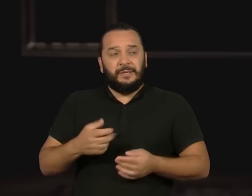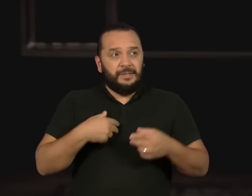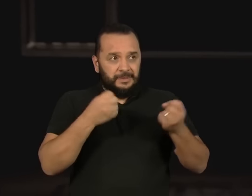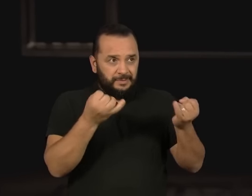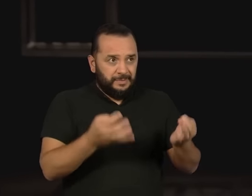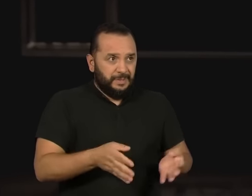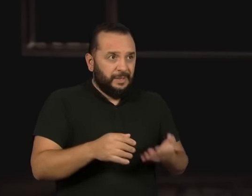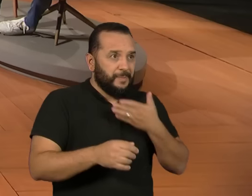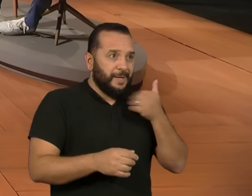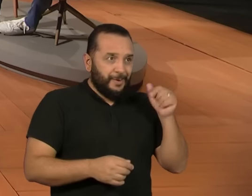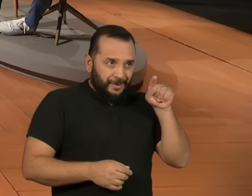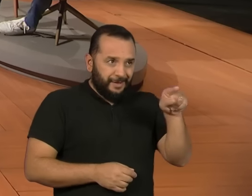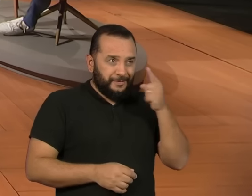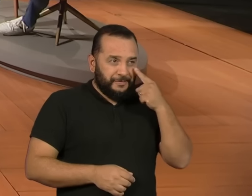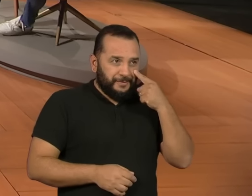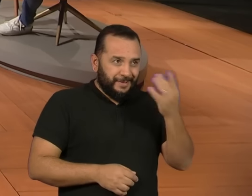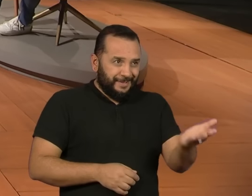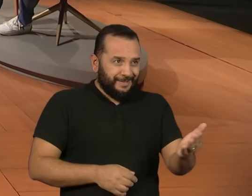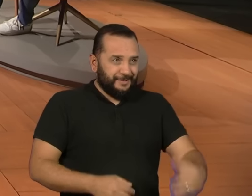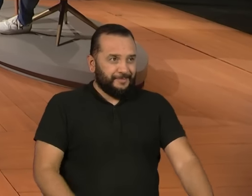pouquinho melhor aqui. Opa!